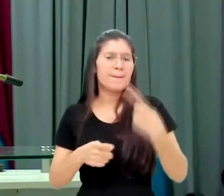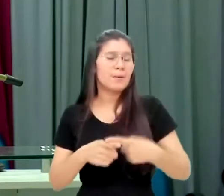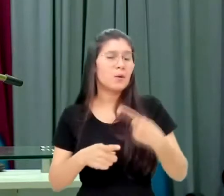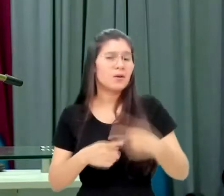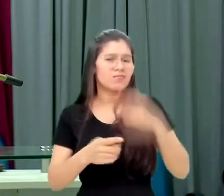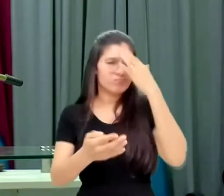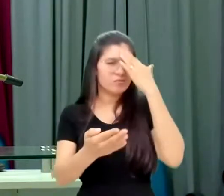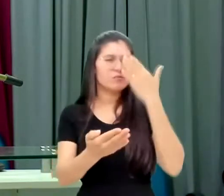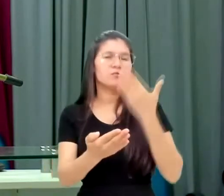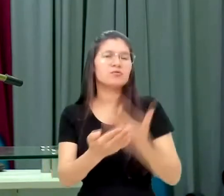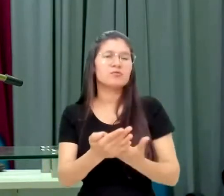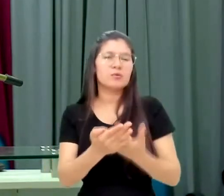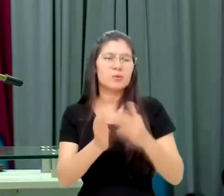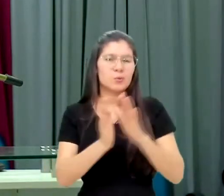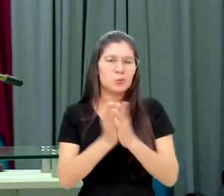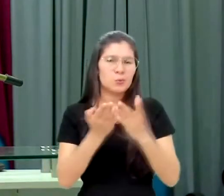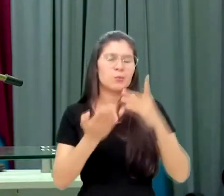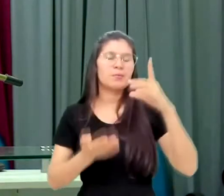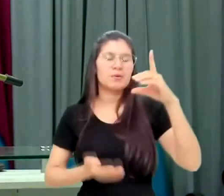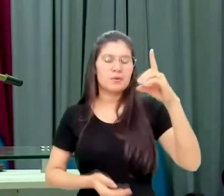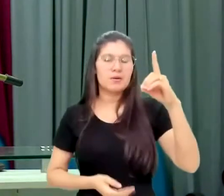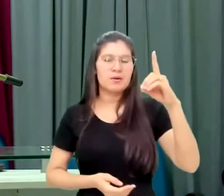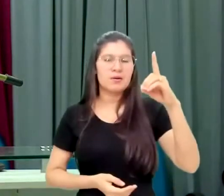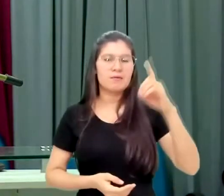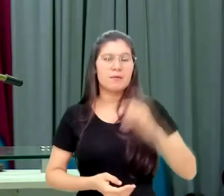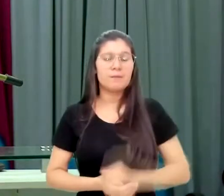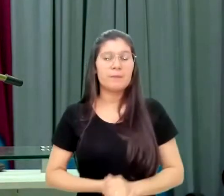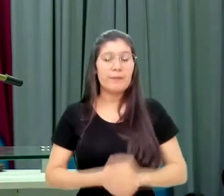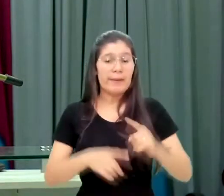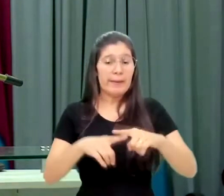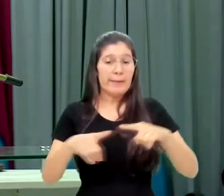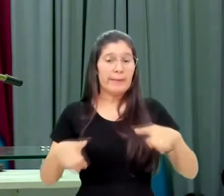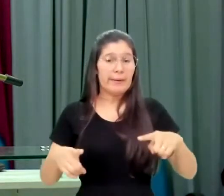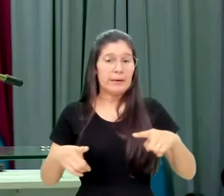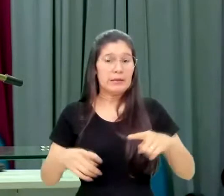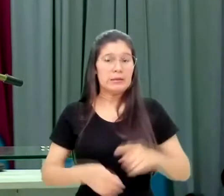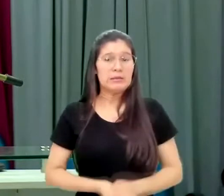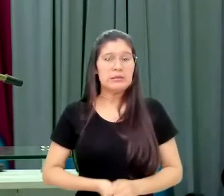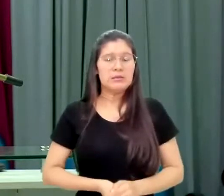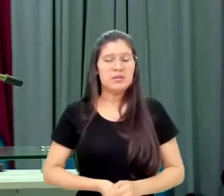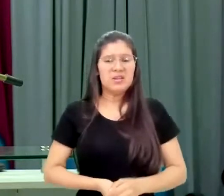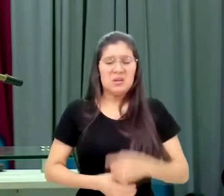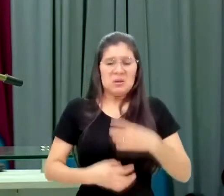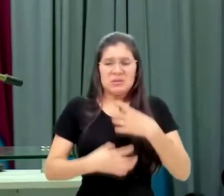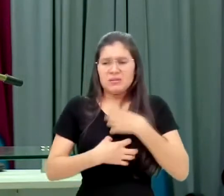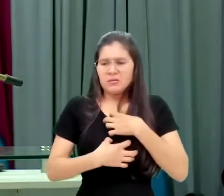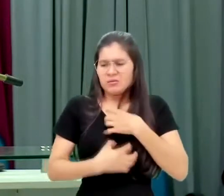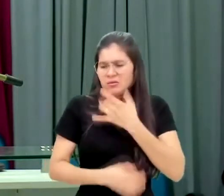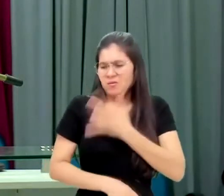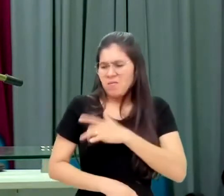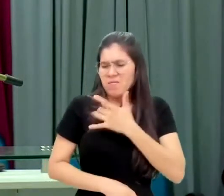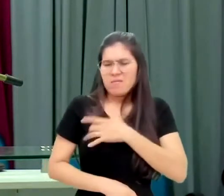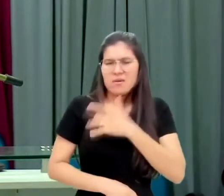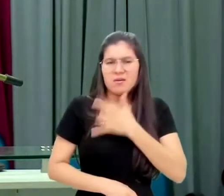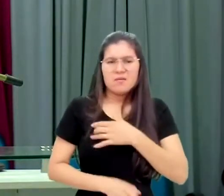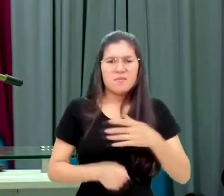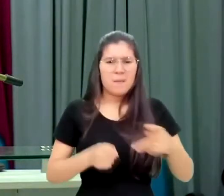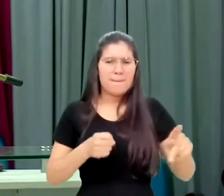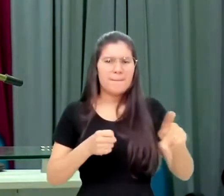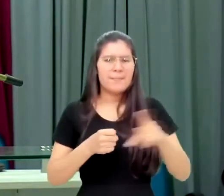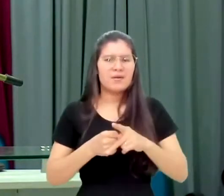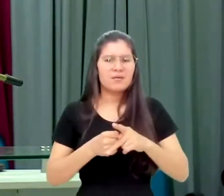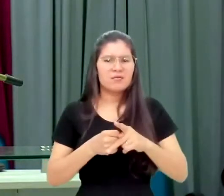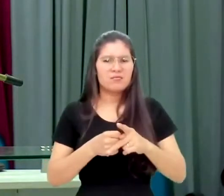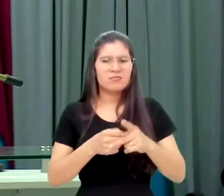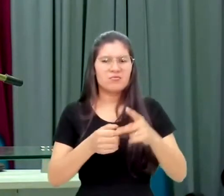de observar a palavra, ele começou a fracassar, começou a